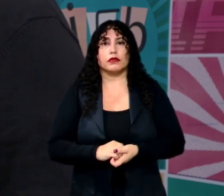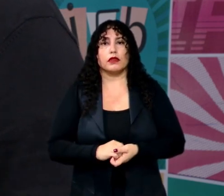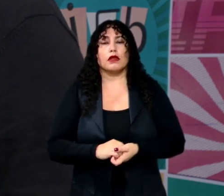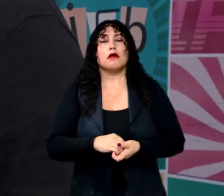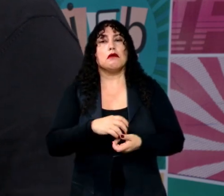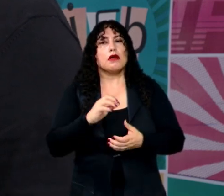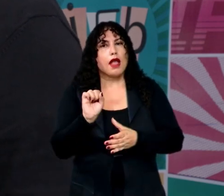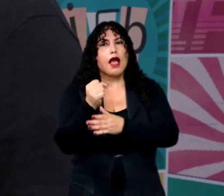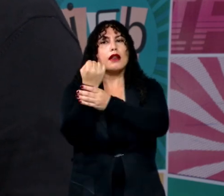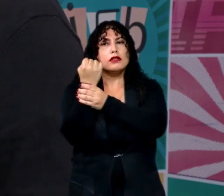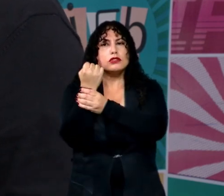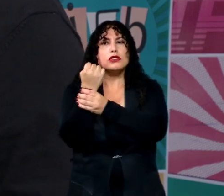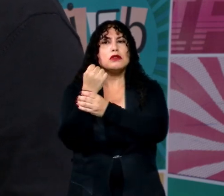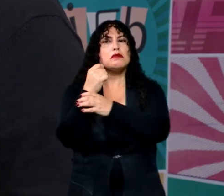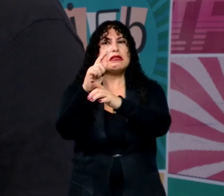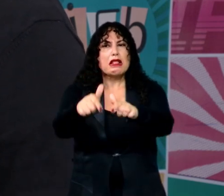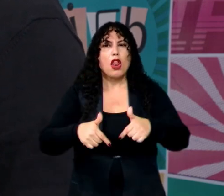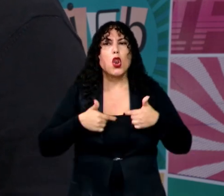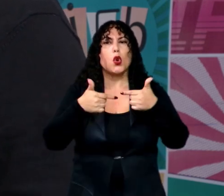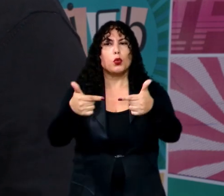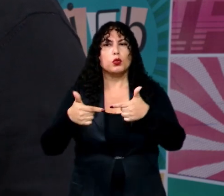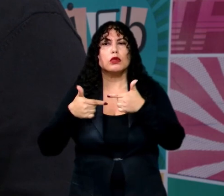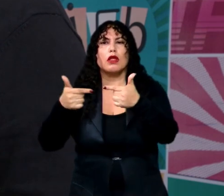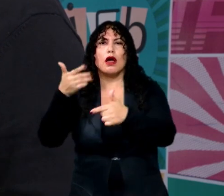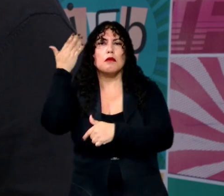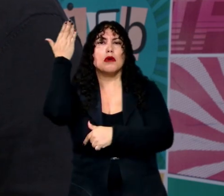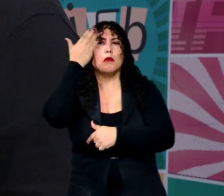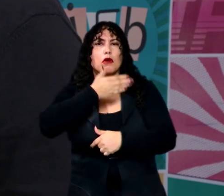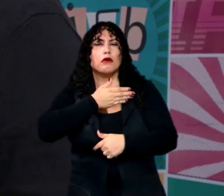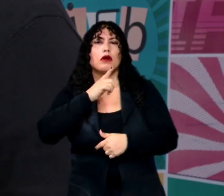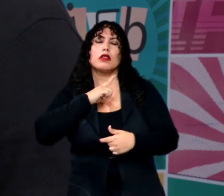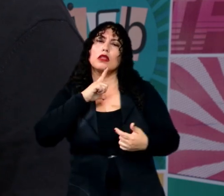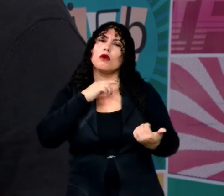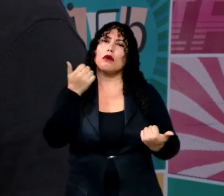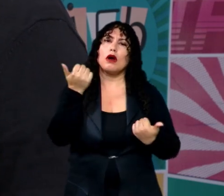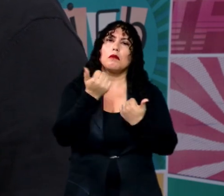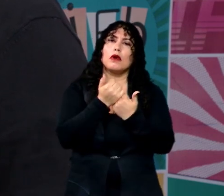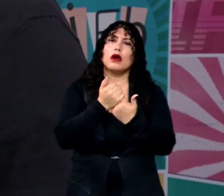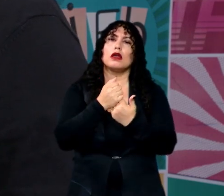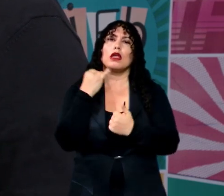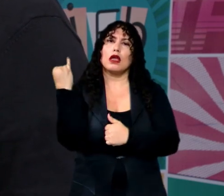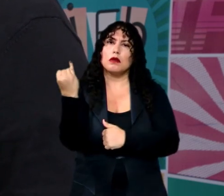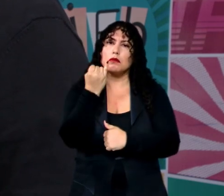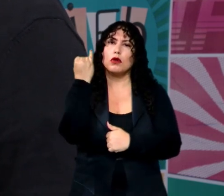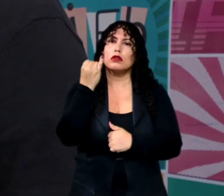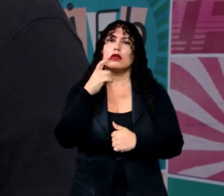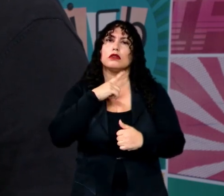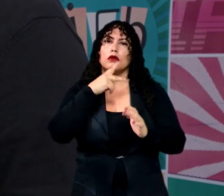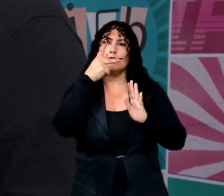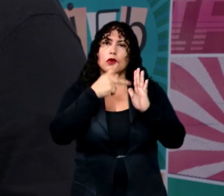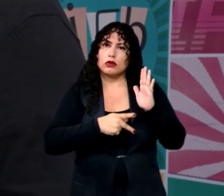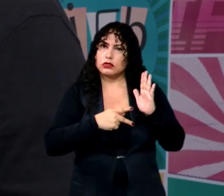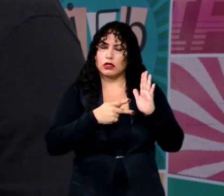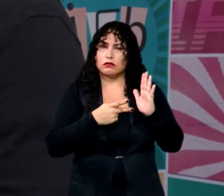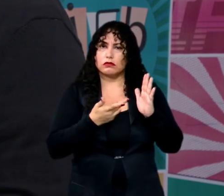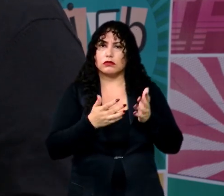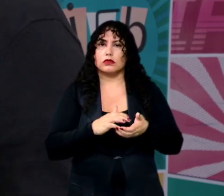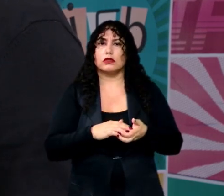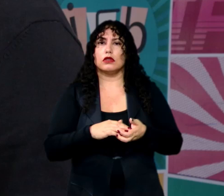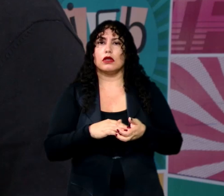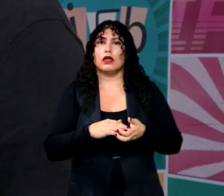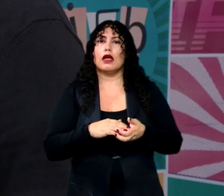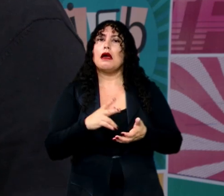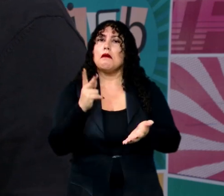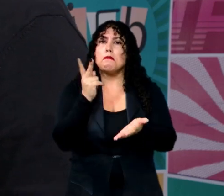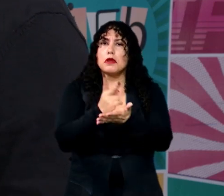cativa, garantida. Não tem que lutar para provar, para ter um apoio, para dizer que é importante ter esse projeto. Não, né? Então, o festival é a